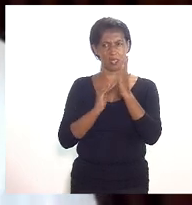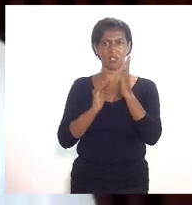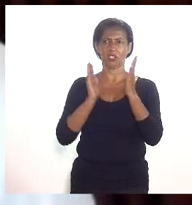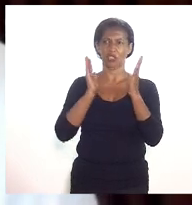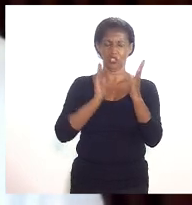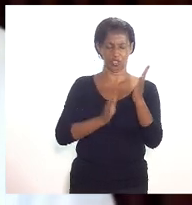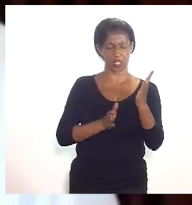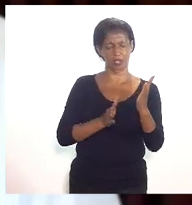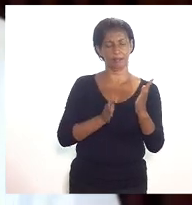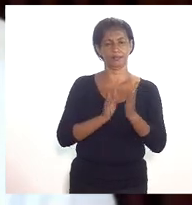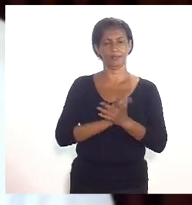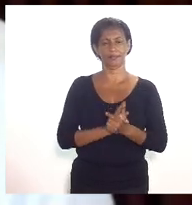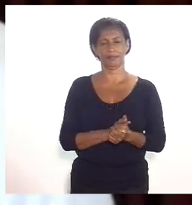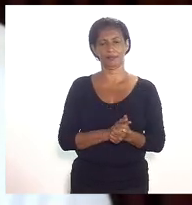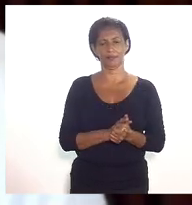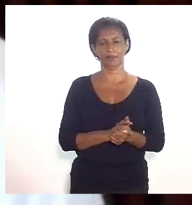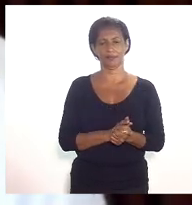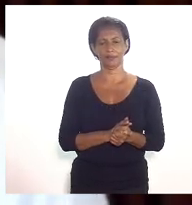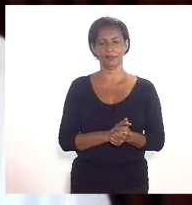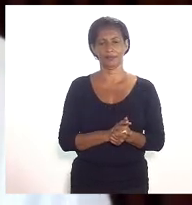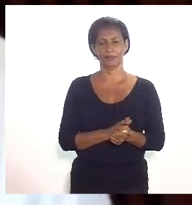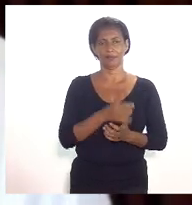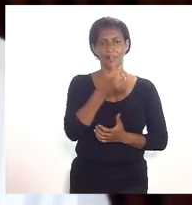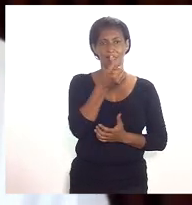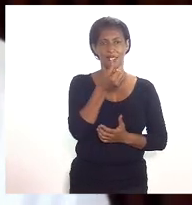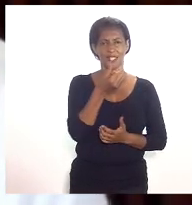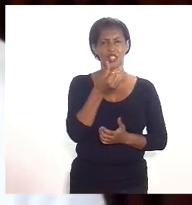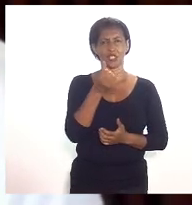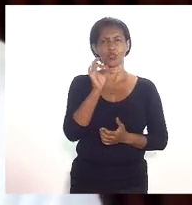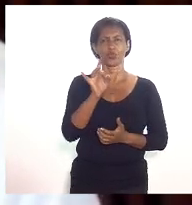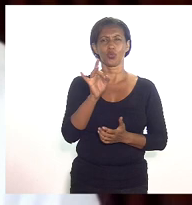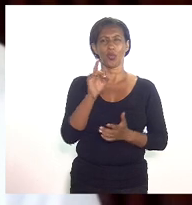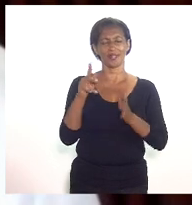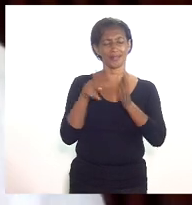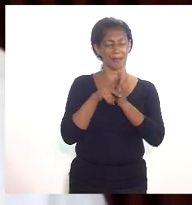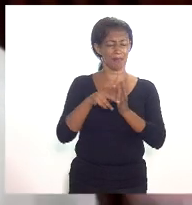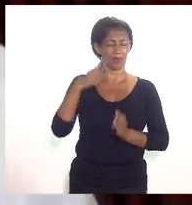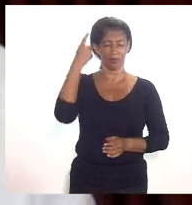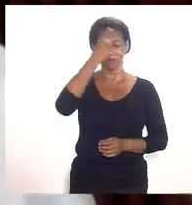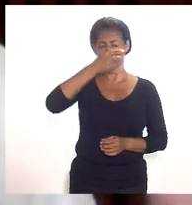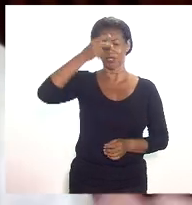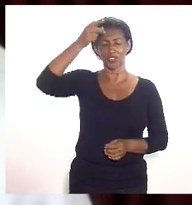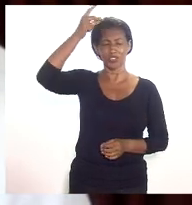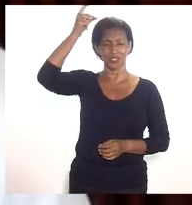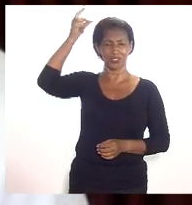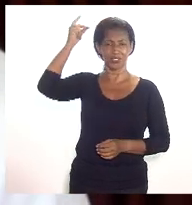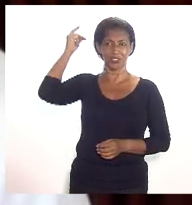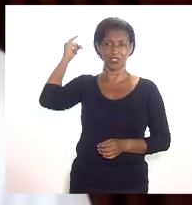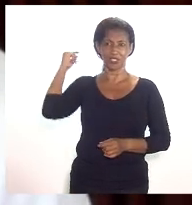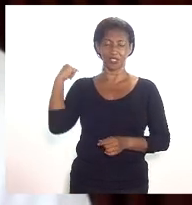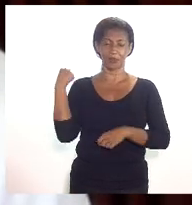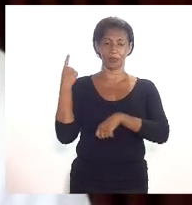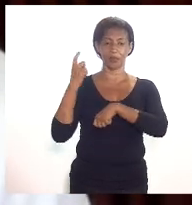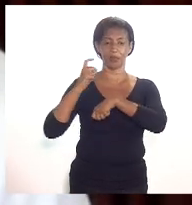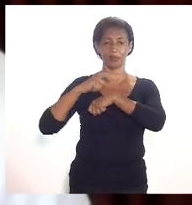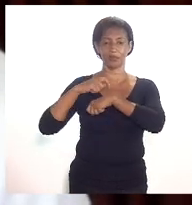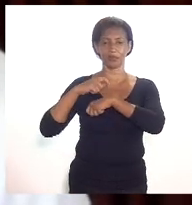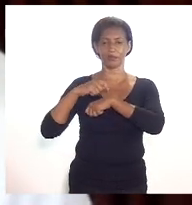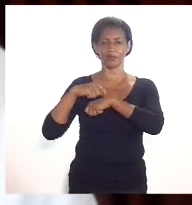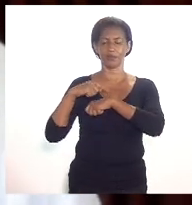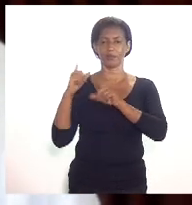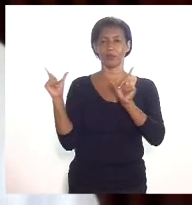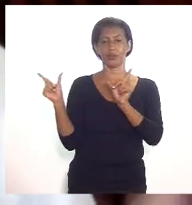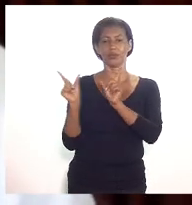para cada parecerista. Mas essa pauta é antiga, ela está se arrastando porque o tempo